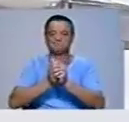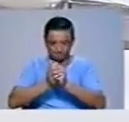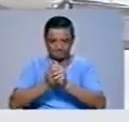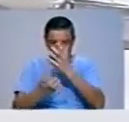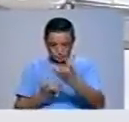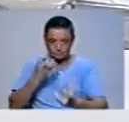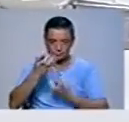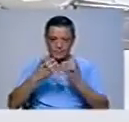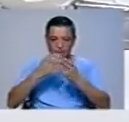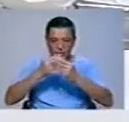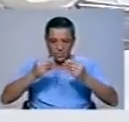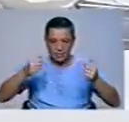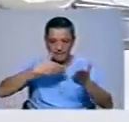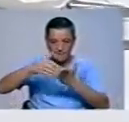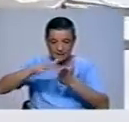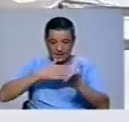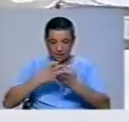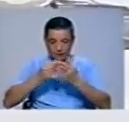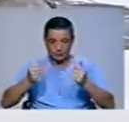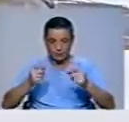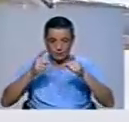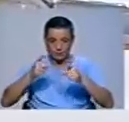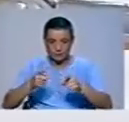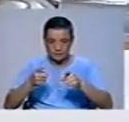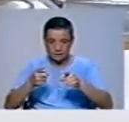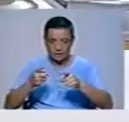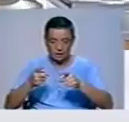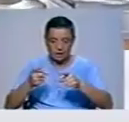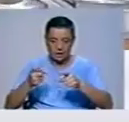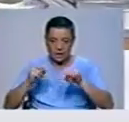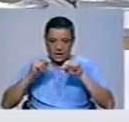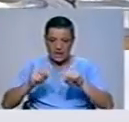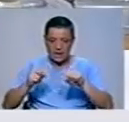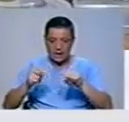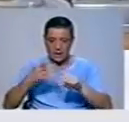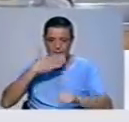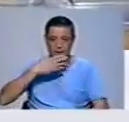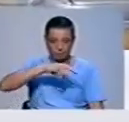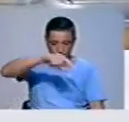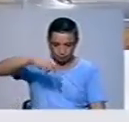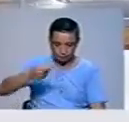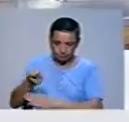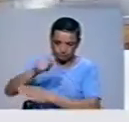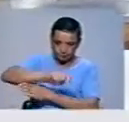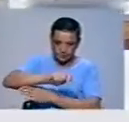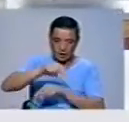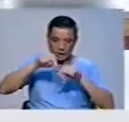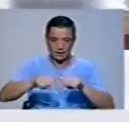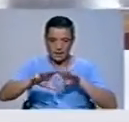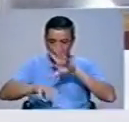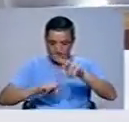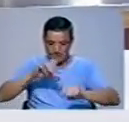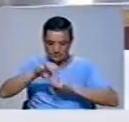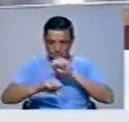fervilhar, a manteiga derreter e quando isso acontecer, vamos colocar a farinha toda de uma vez no tacho. O que vai acontecer com esta massa de rissóis que